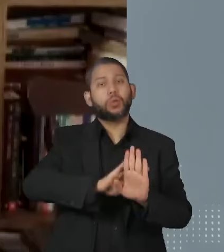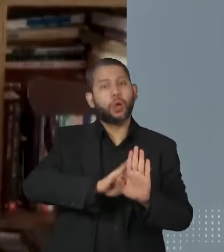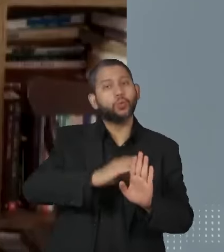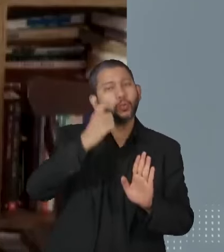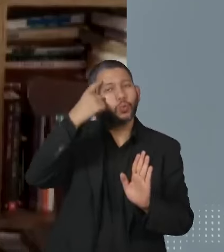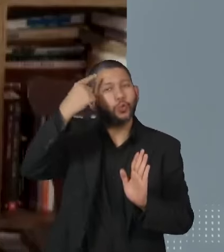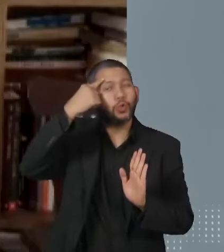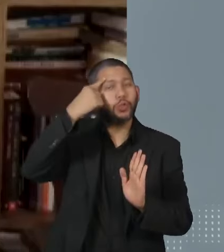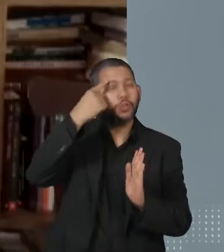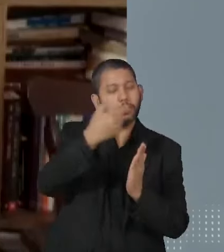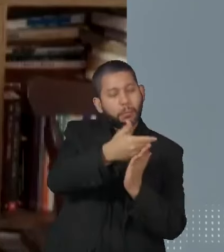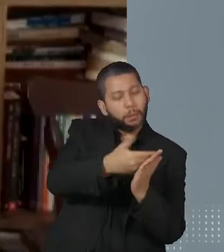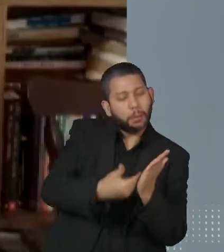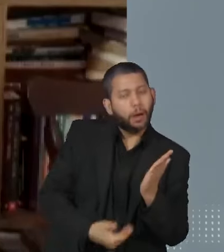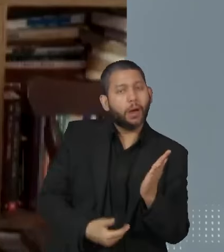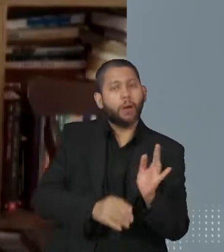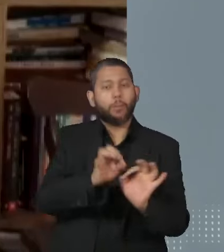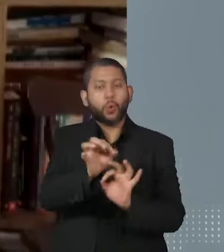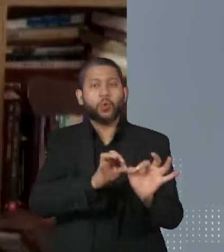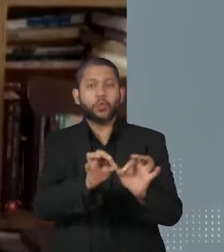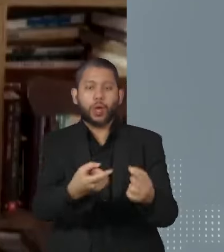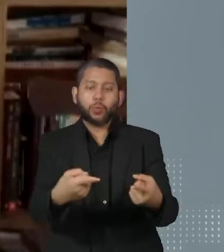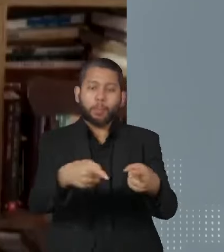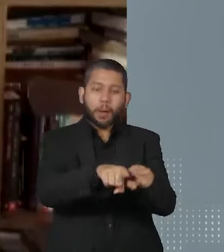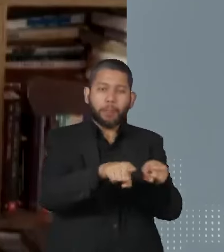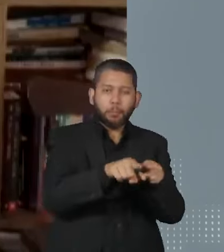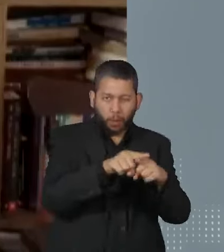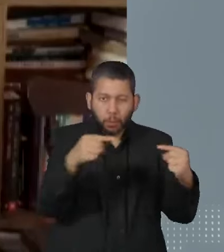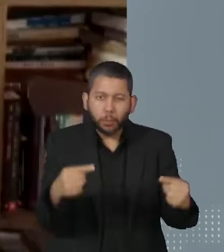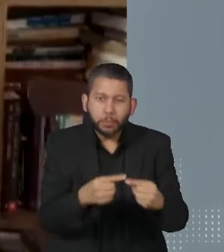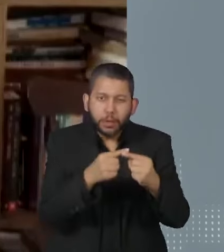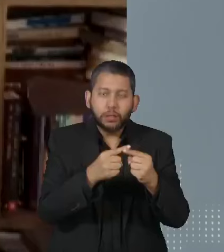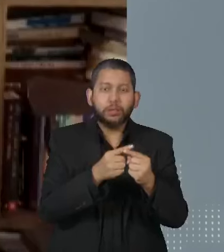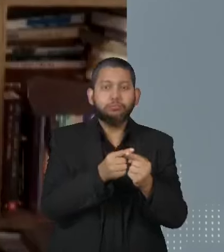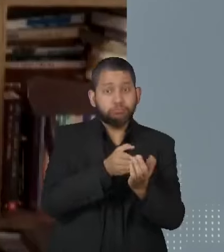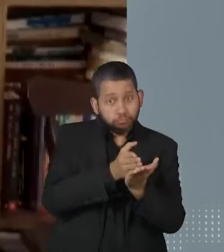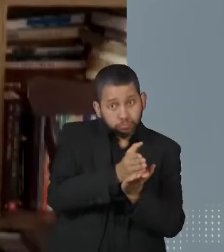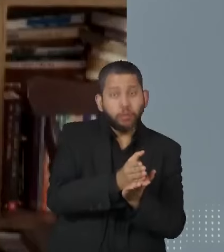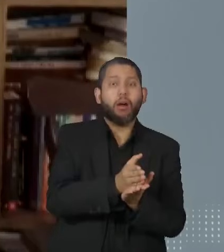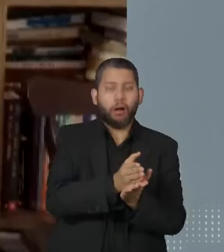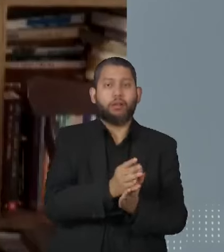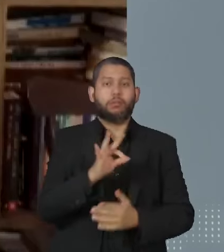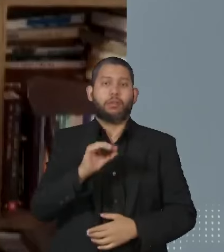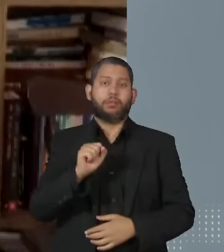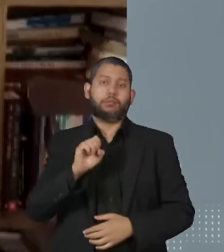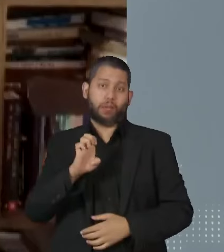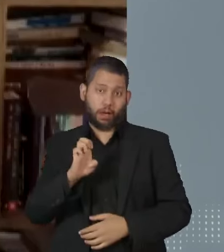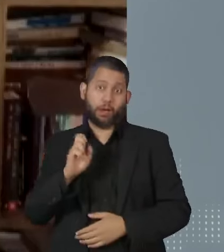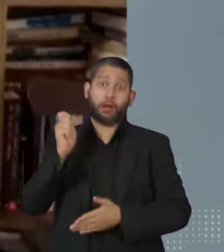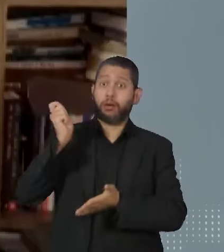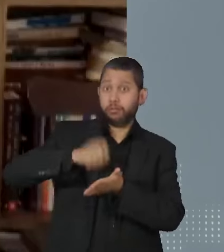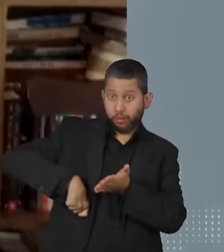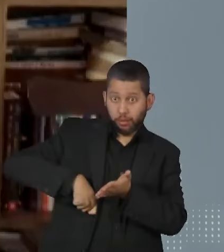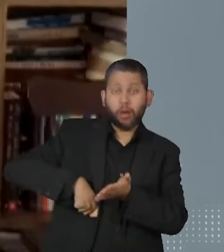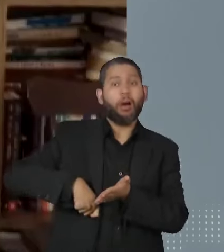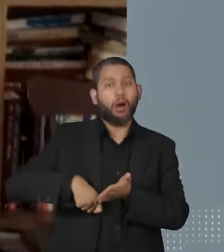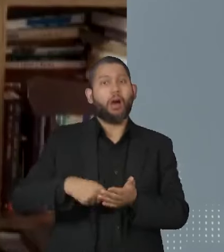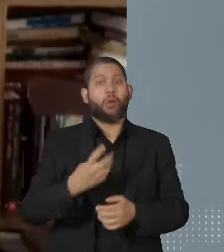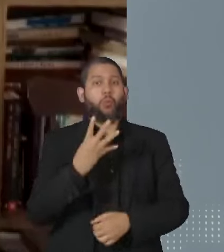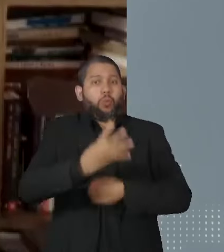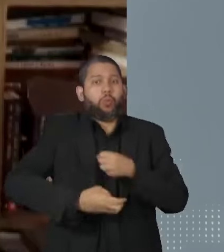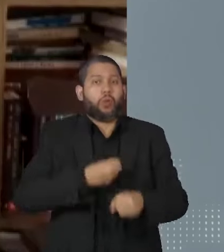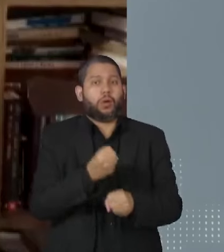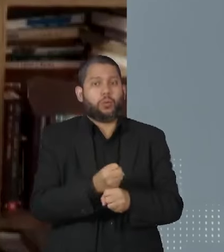programas compatíveis entre si e a partir desse aval do TSE passa a valer esses 4